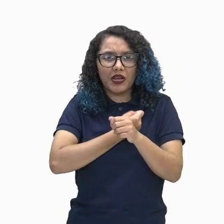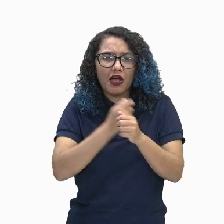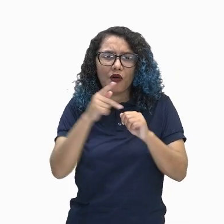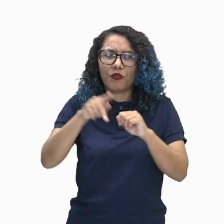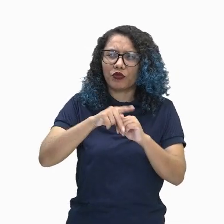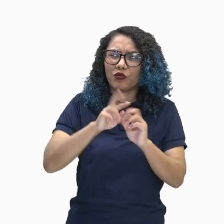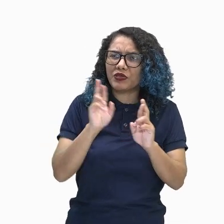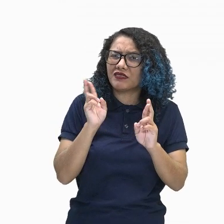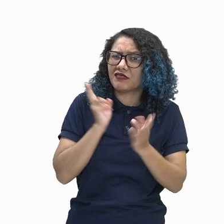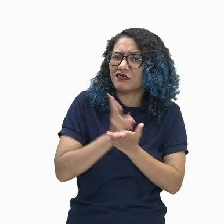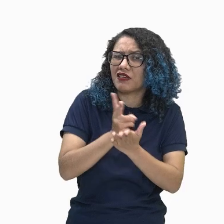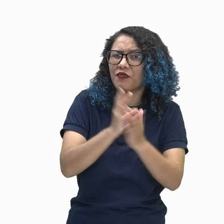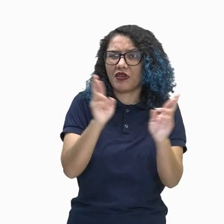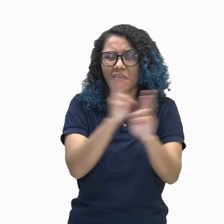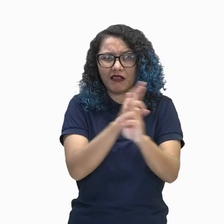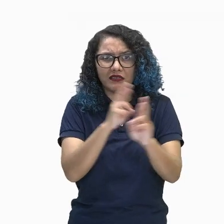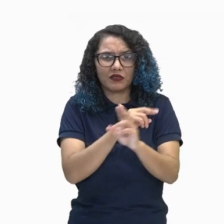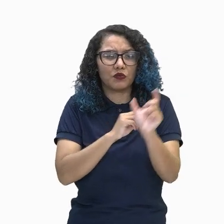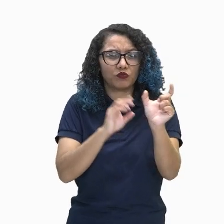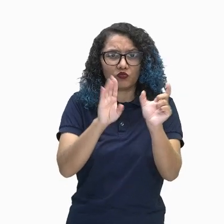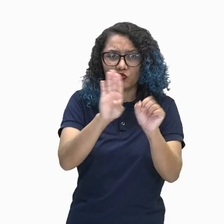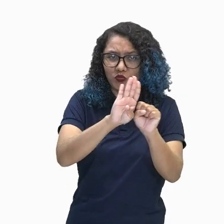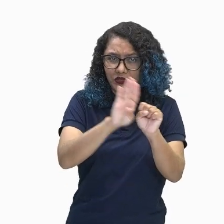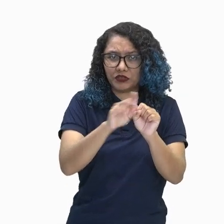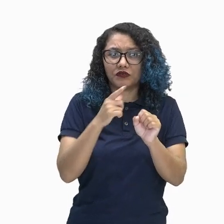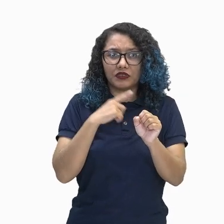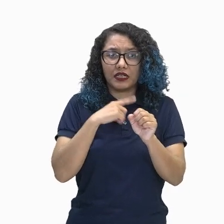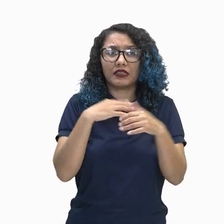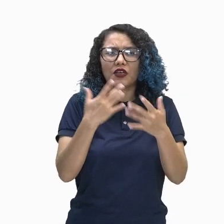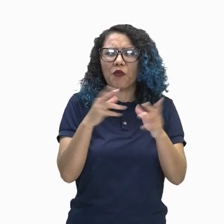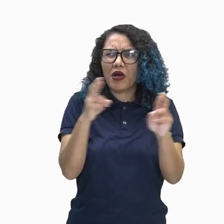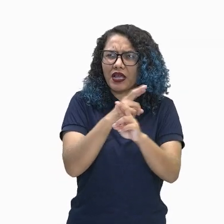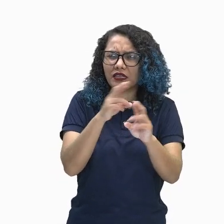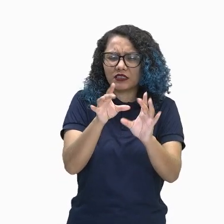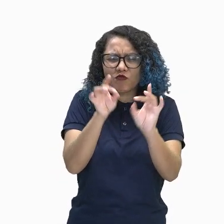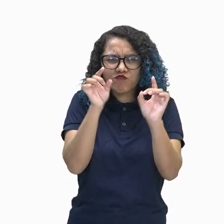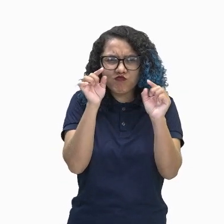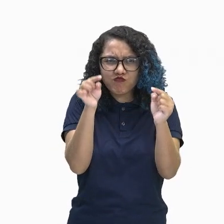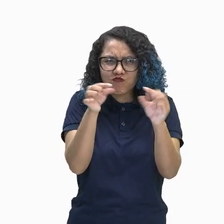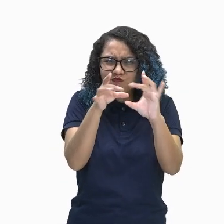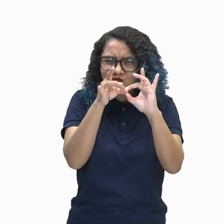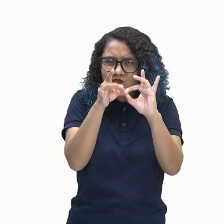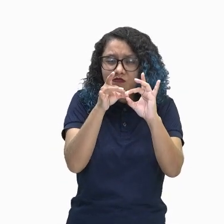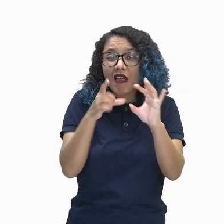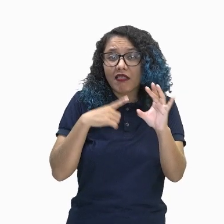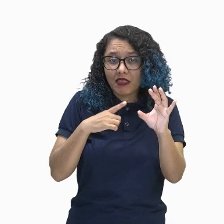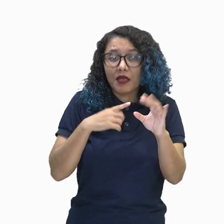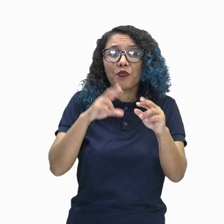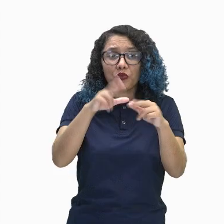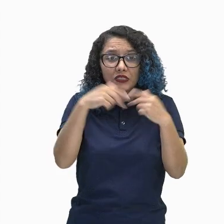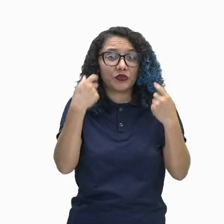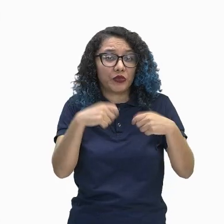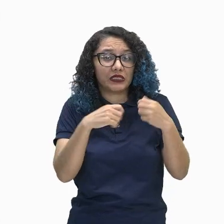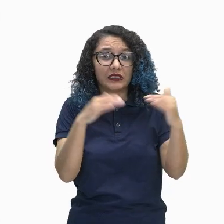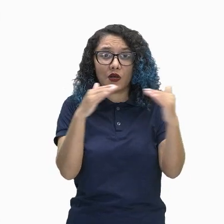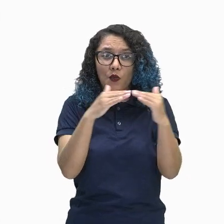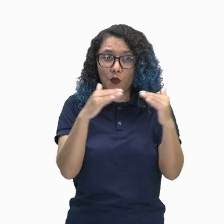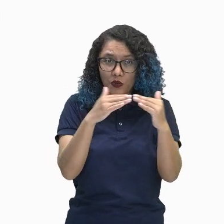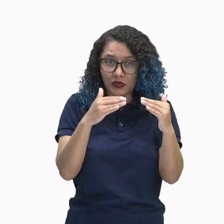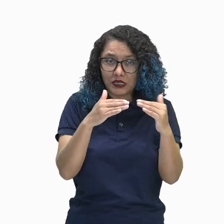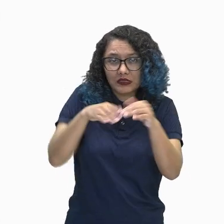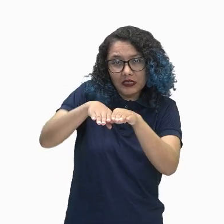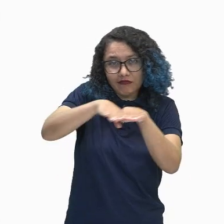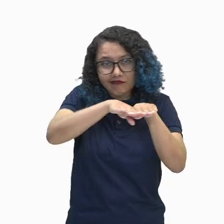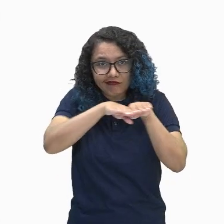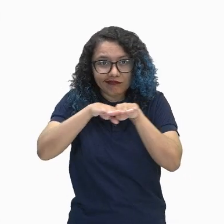o substantivo. E por eles terem uma relação tão próxima, pessoal, eles vão entrar em concordância, ou seja, em harmonia.